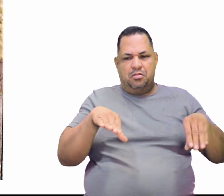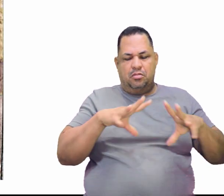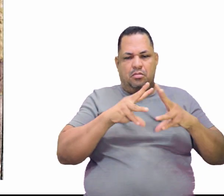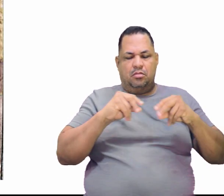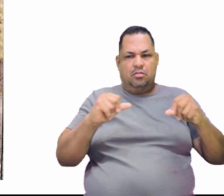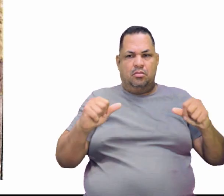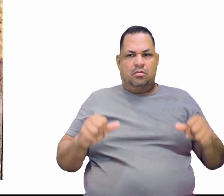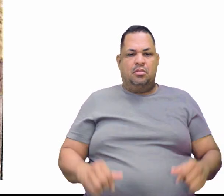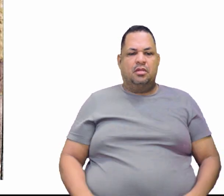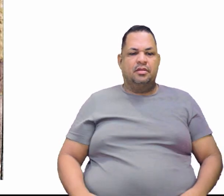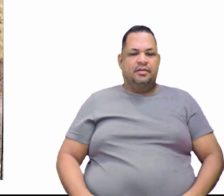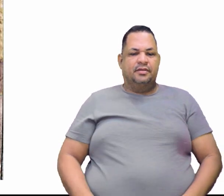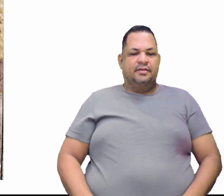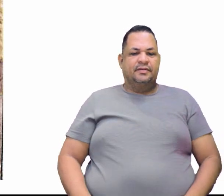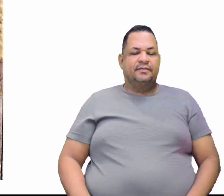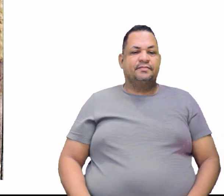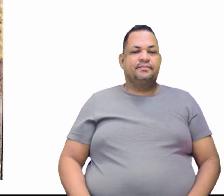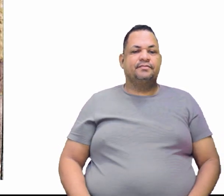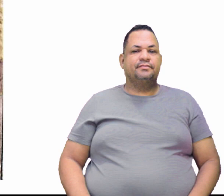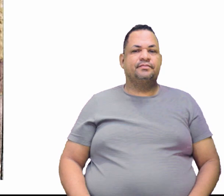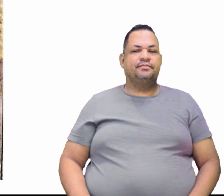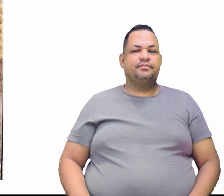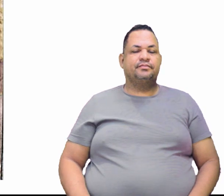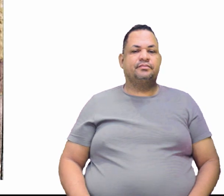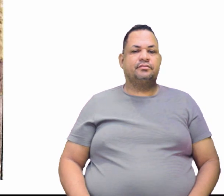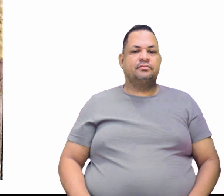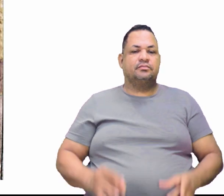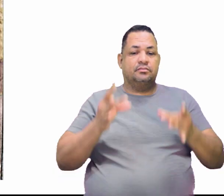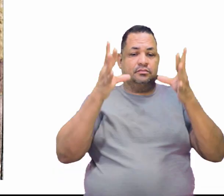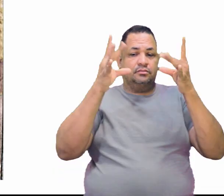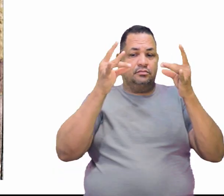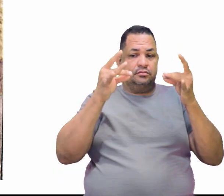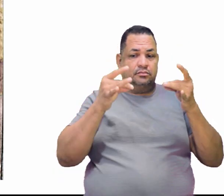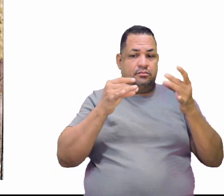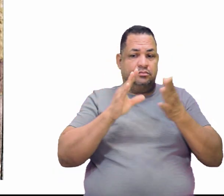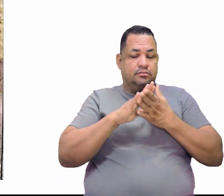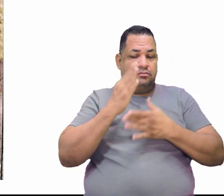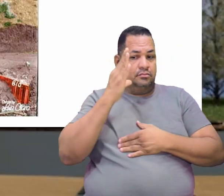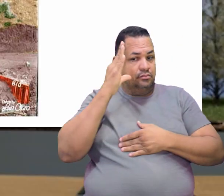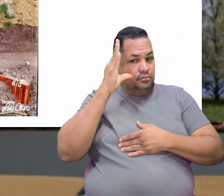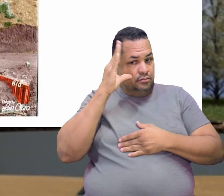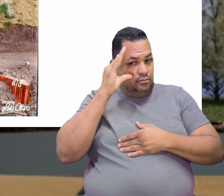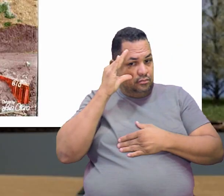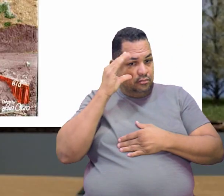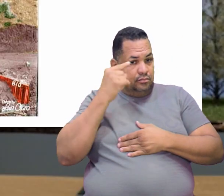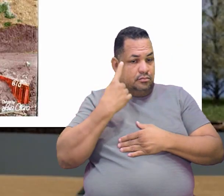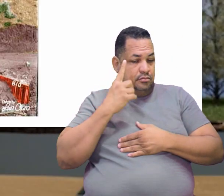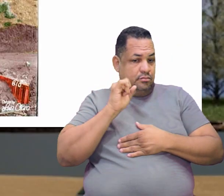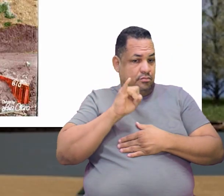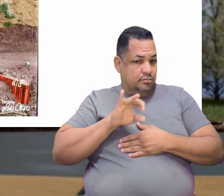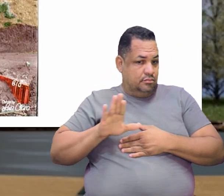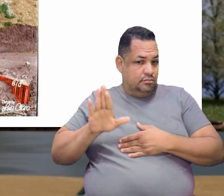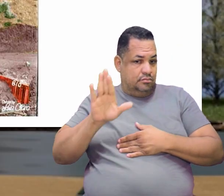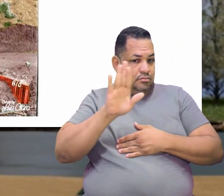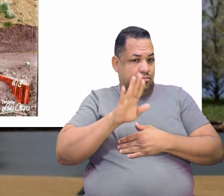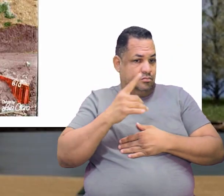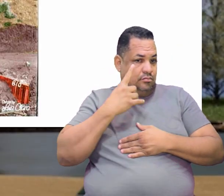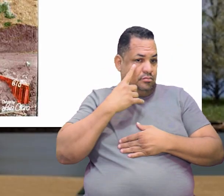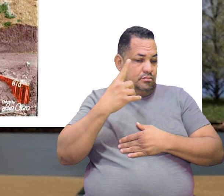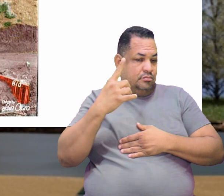área. Me coloca aqui na imagem, por favor, um detalhe interessante que você pode observar nessa imagem aqui,